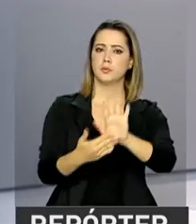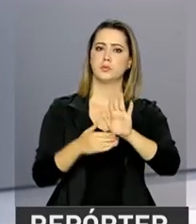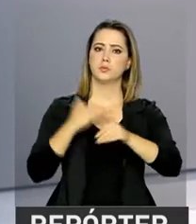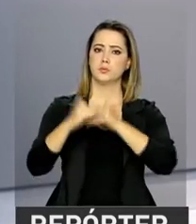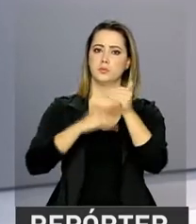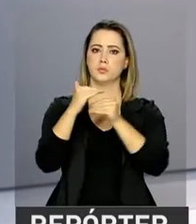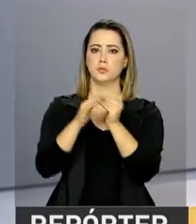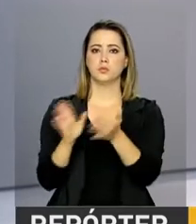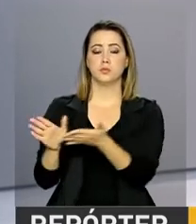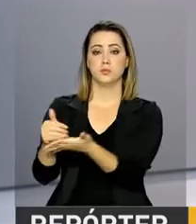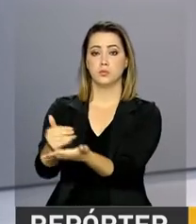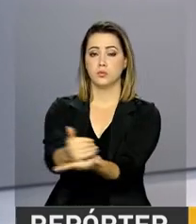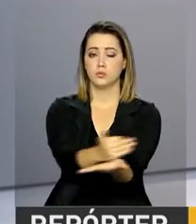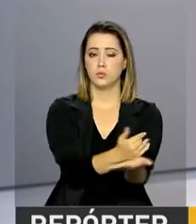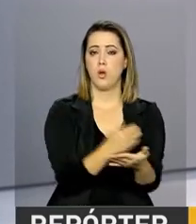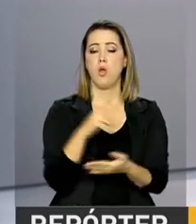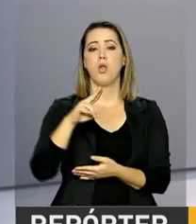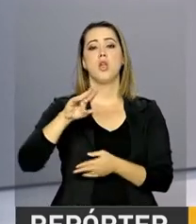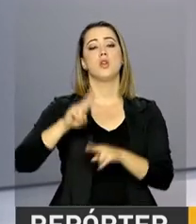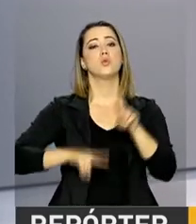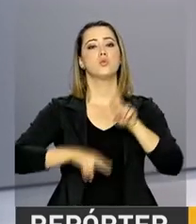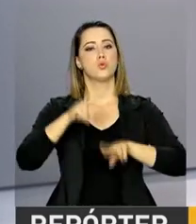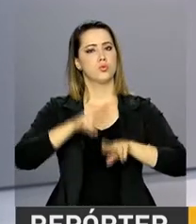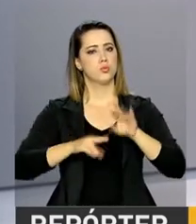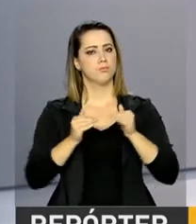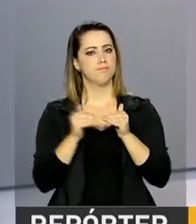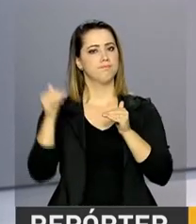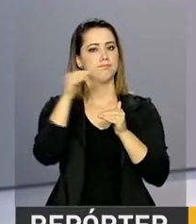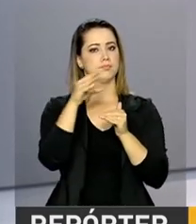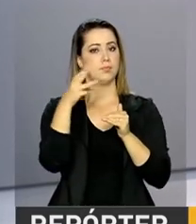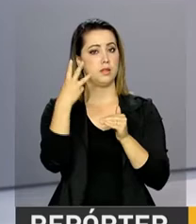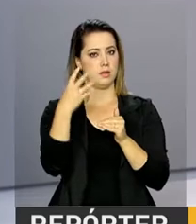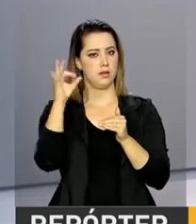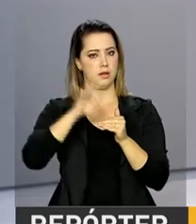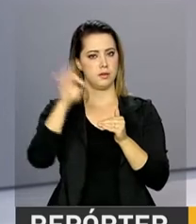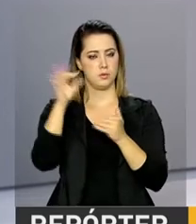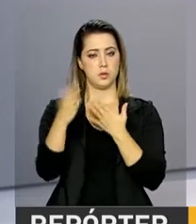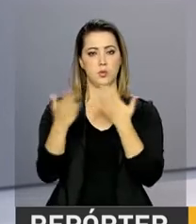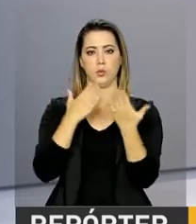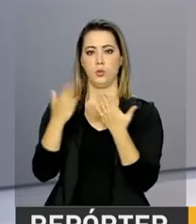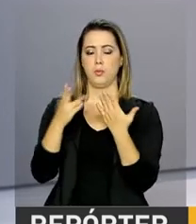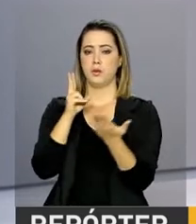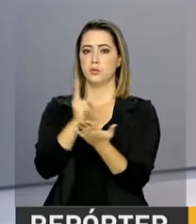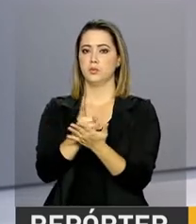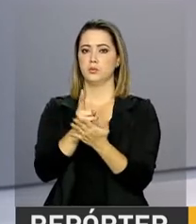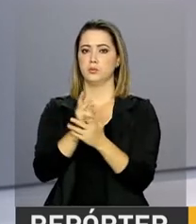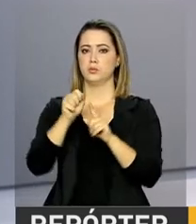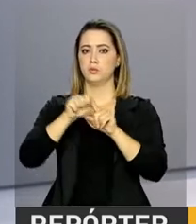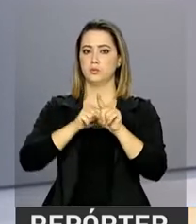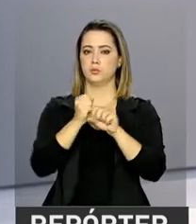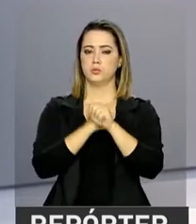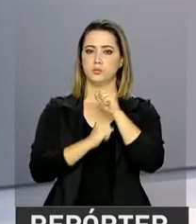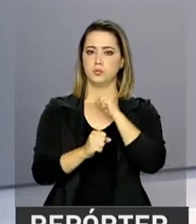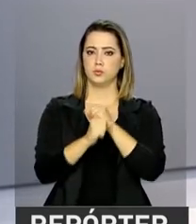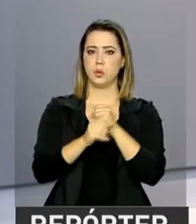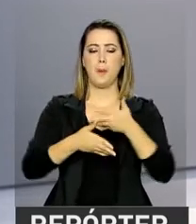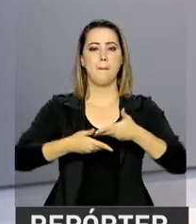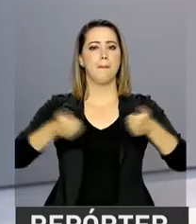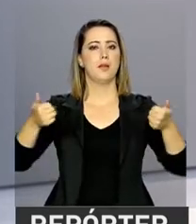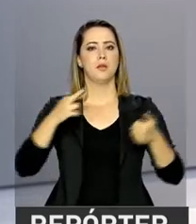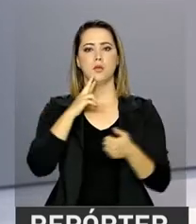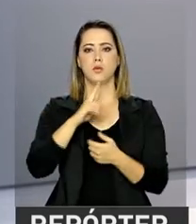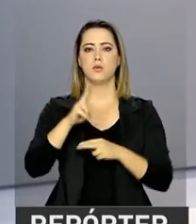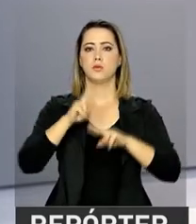arrecadação junho neste caso o aumento real foi de 3% na comparação com o mesmo mês do ano passado foi o melhor resultado para